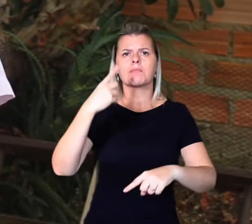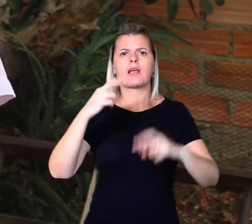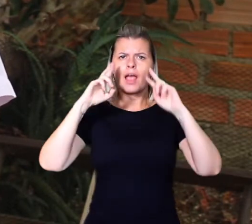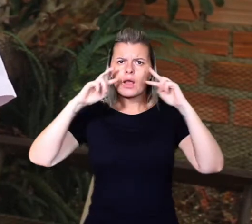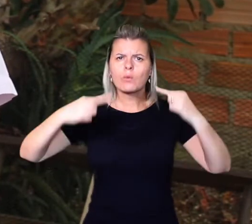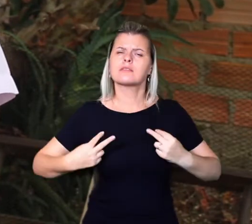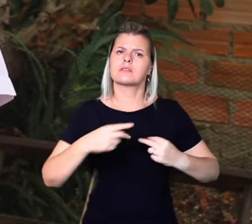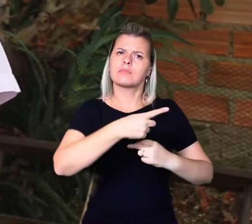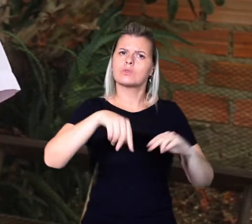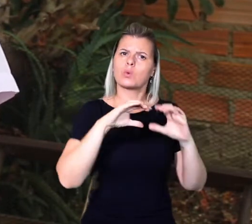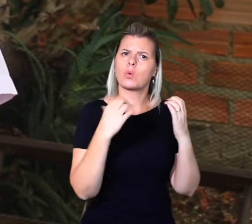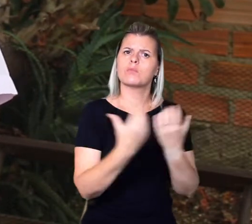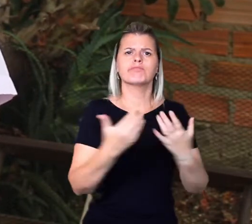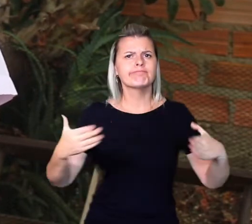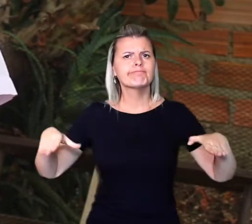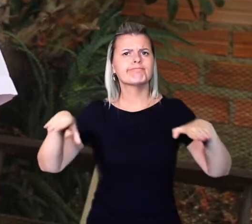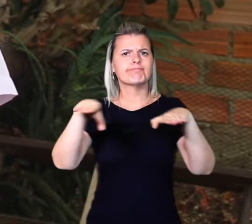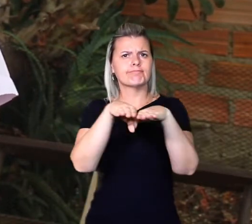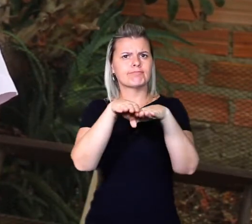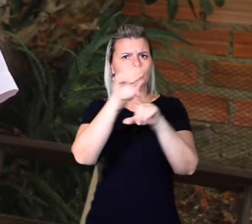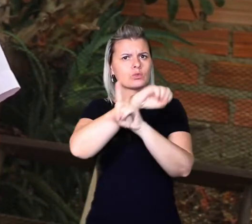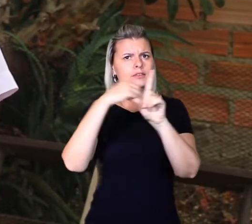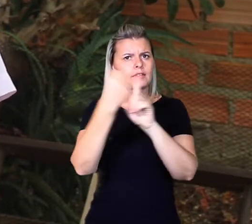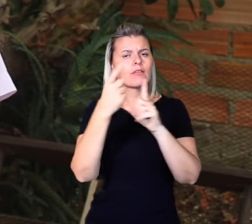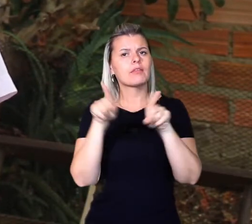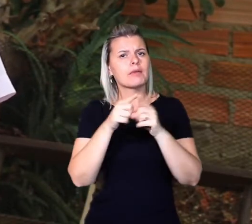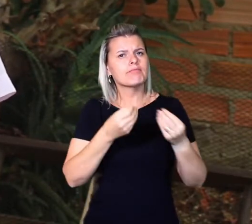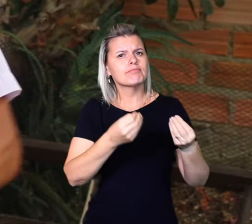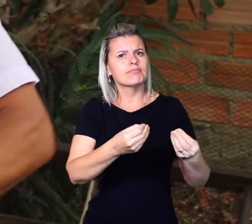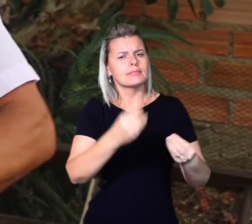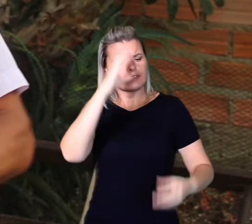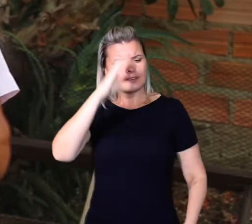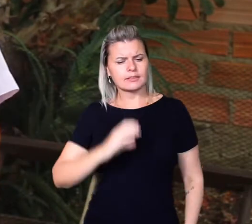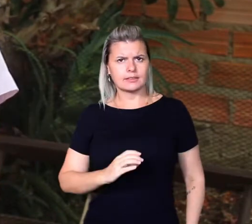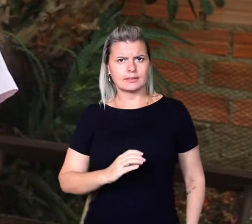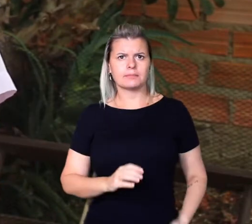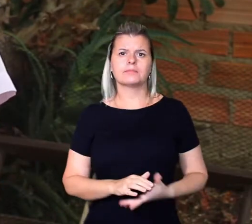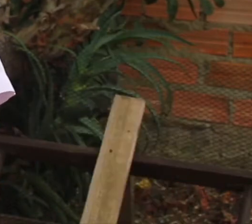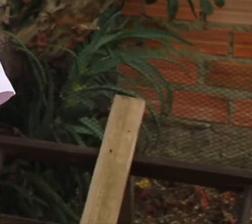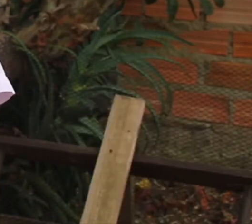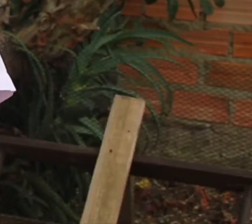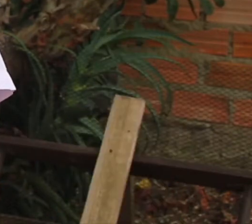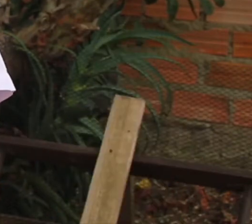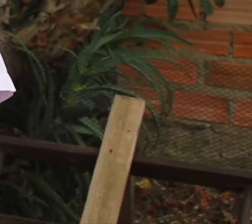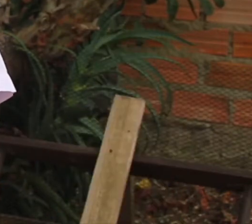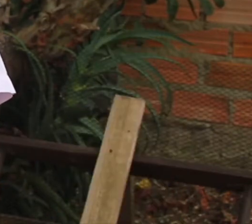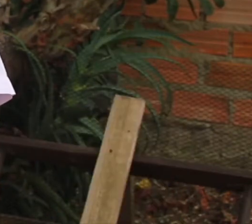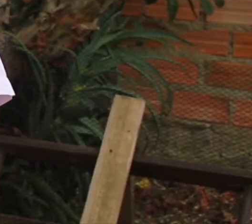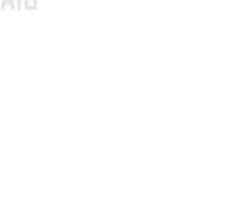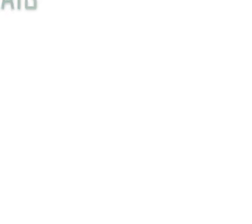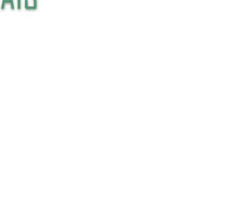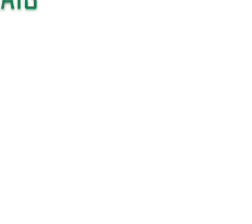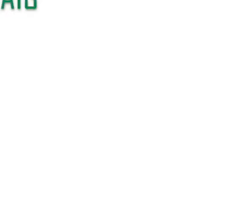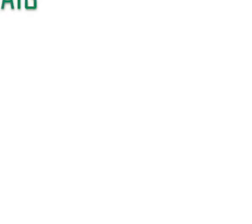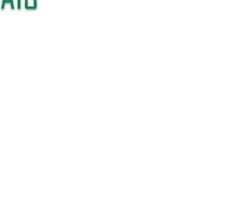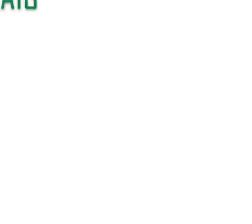dessas comunidades hoje a um grau de equidade social e a uma condição de cidadania, né?